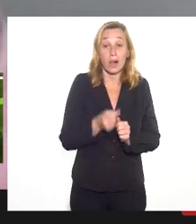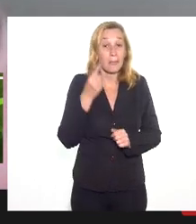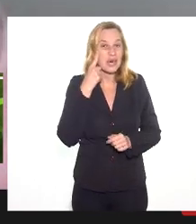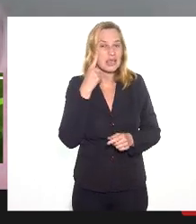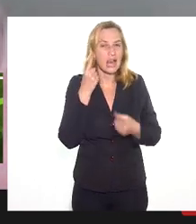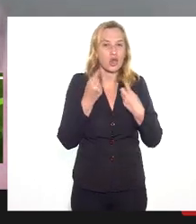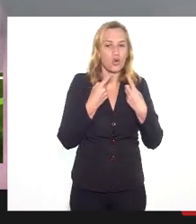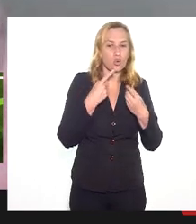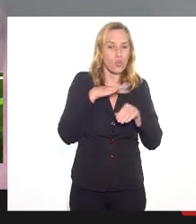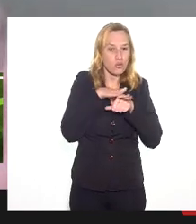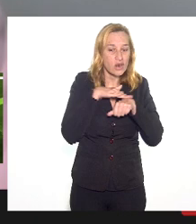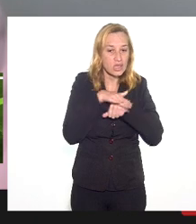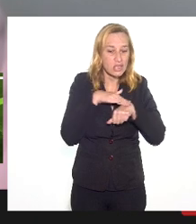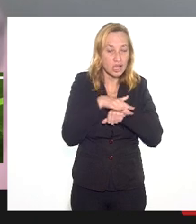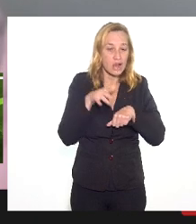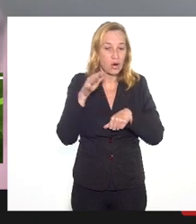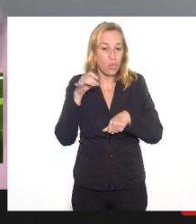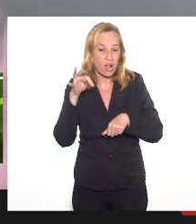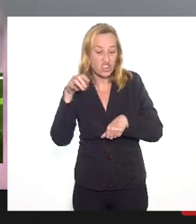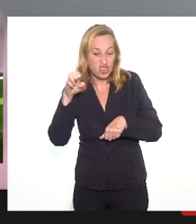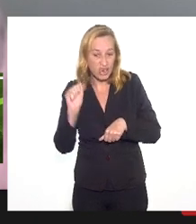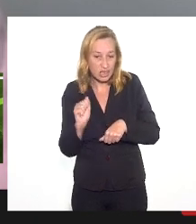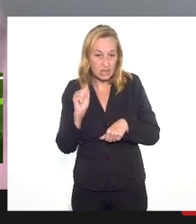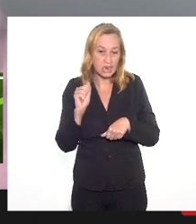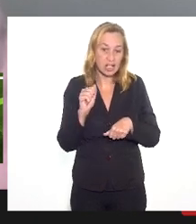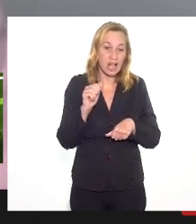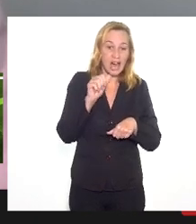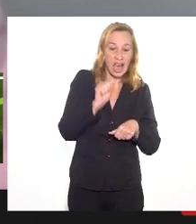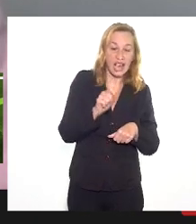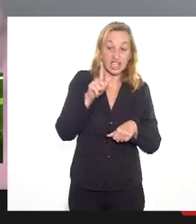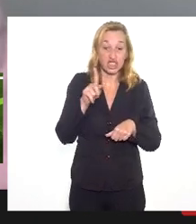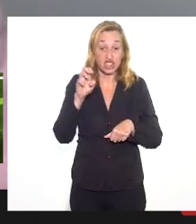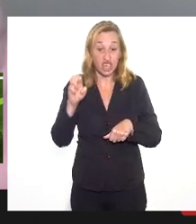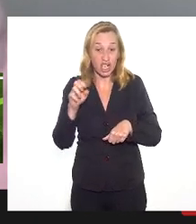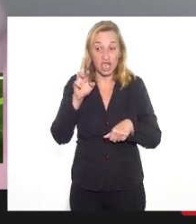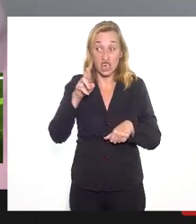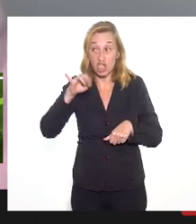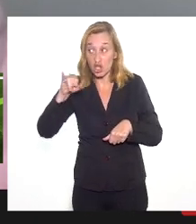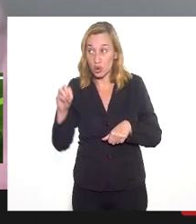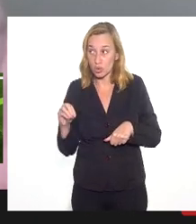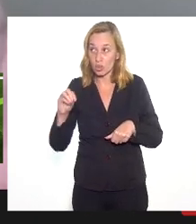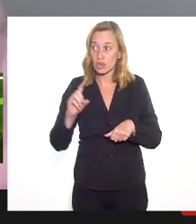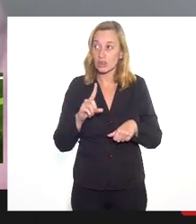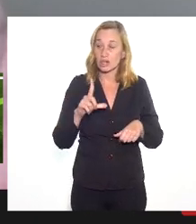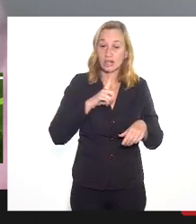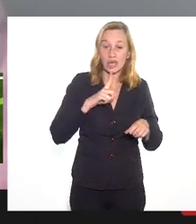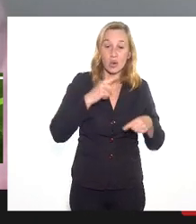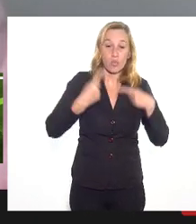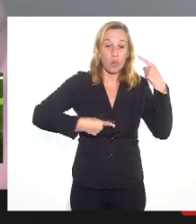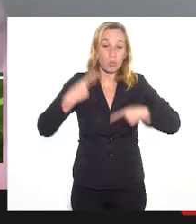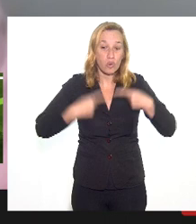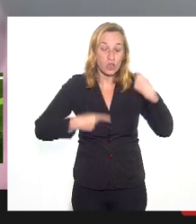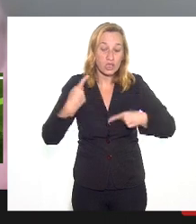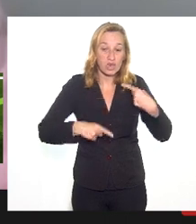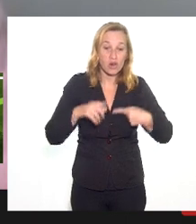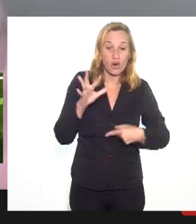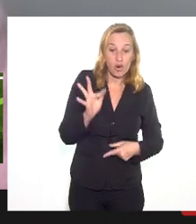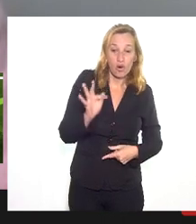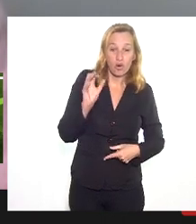conversar com a Agência de Fomento do Rio de Janeiro, com a AGRIO, se não seria o caso de nós termos uma política de